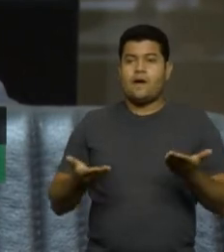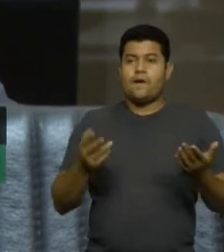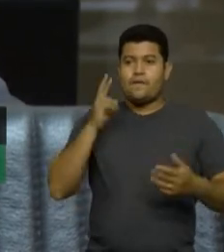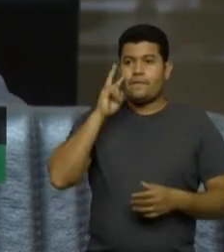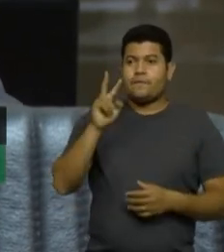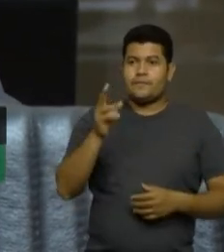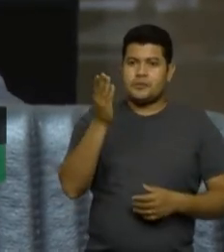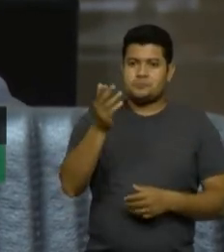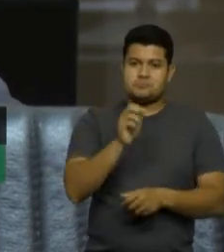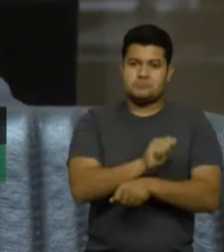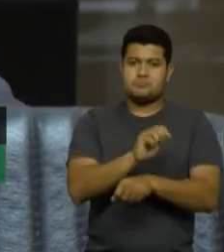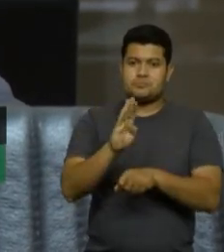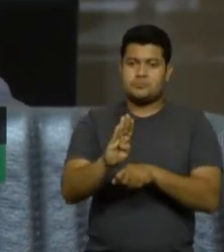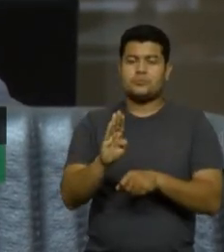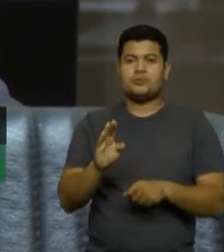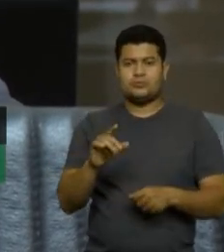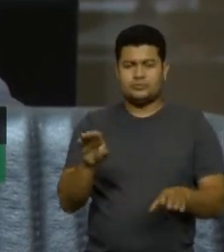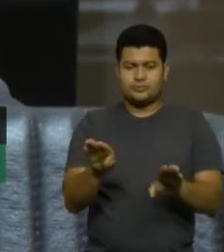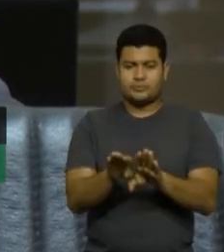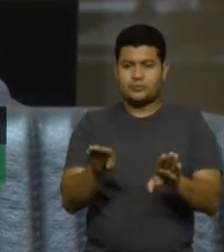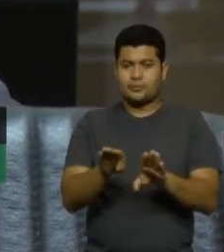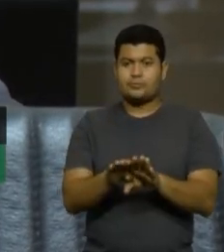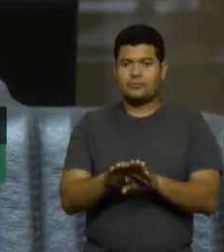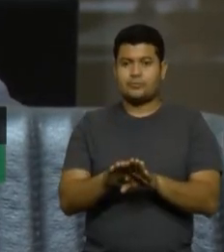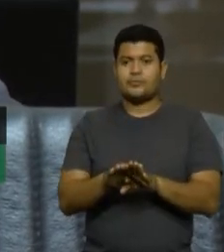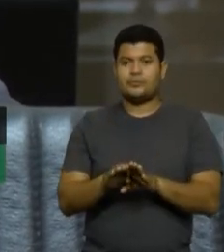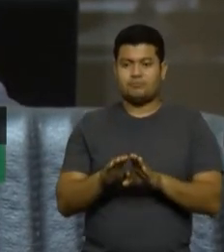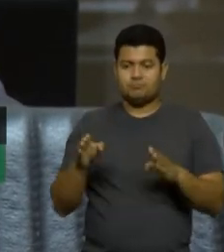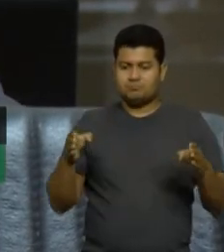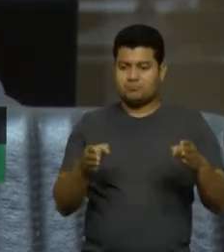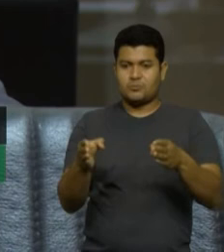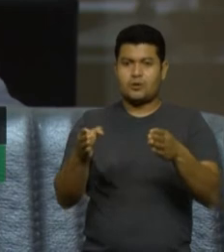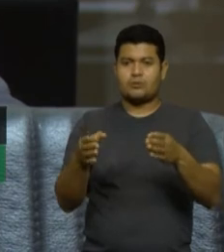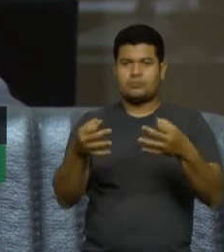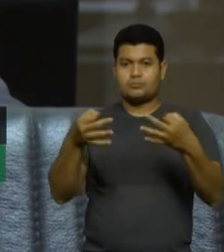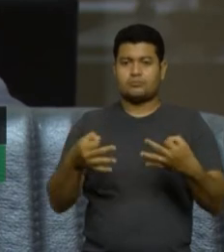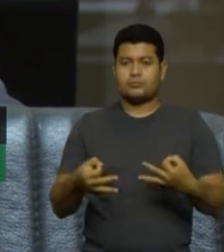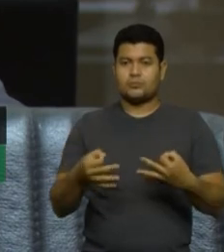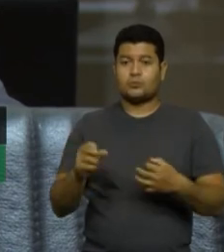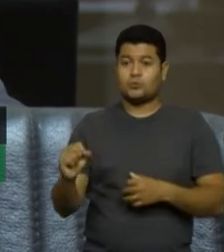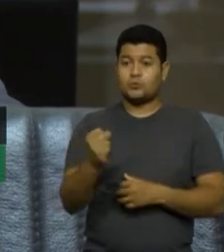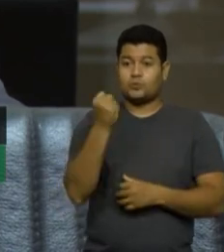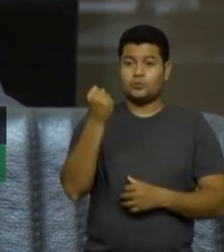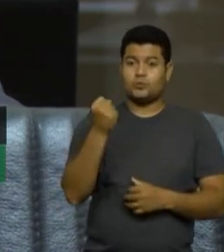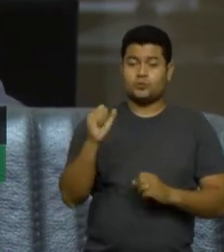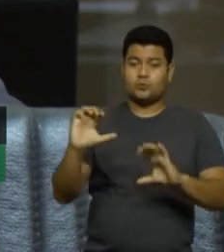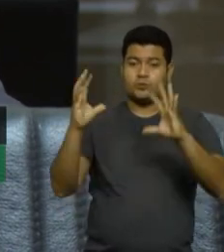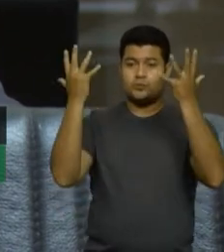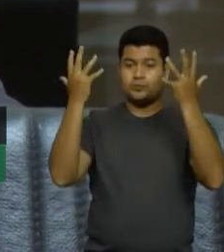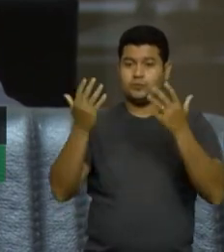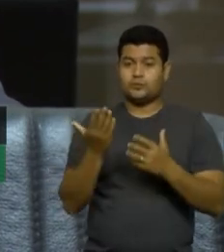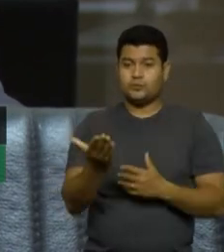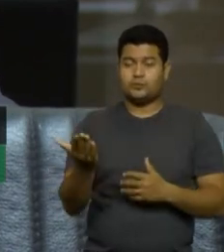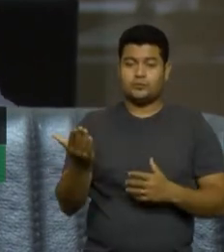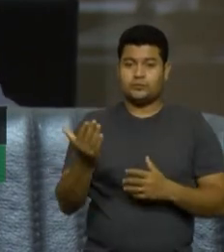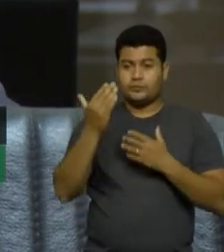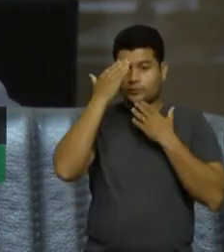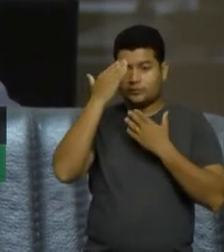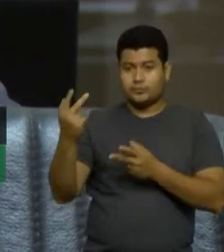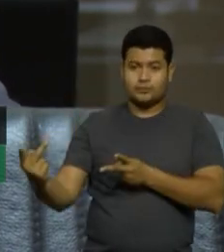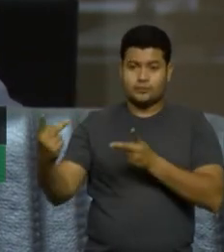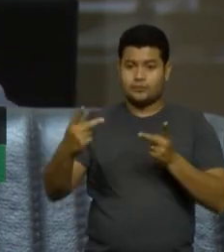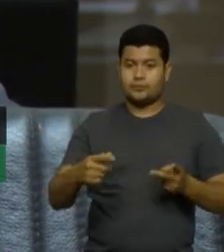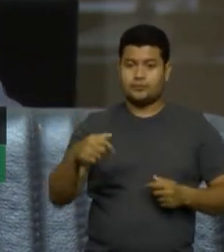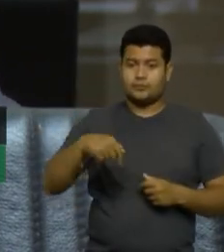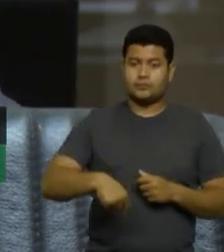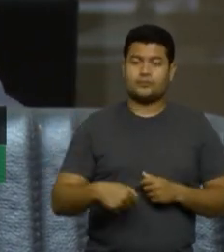está seguindo, né, nesse caminho também. Sucesso nesse evento, parabéns, obrigado pela visita de vocês aqui.